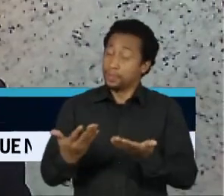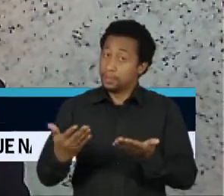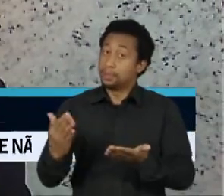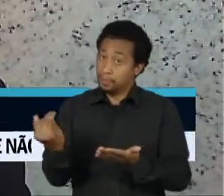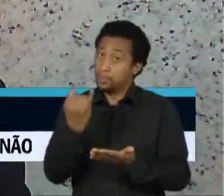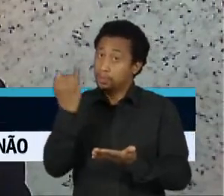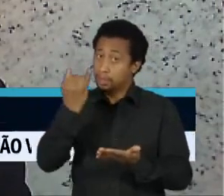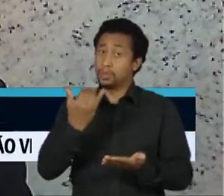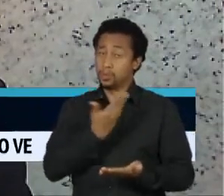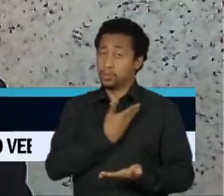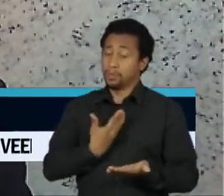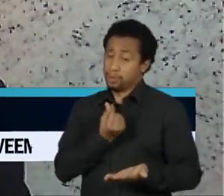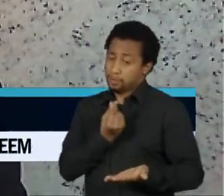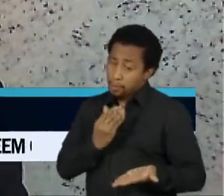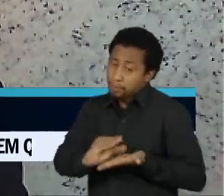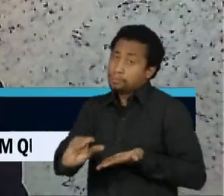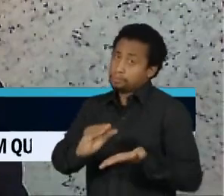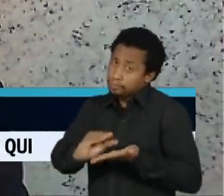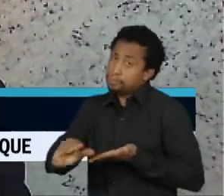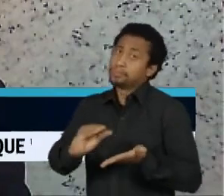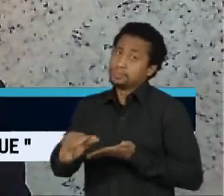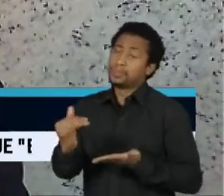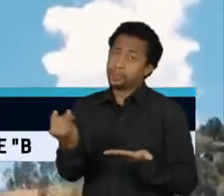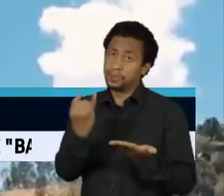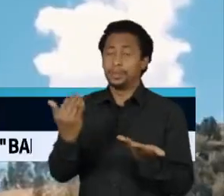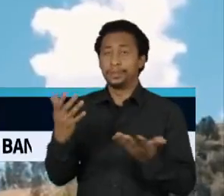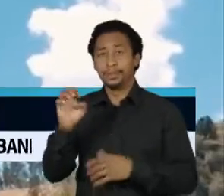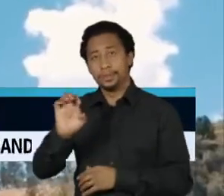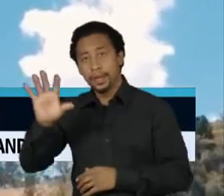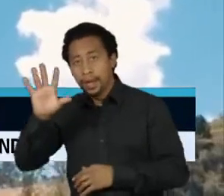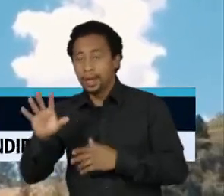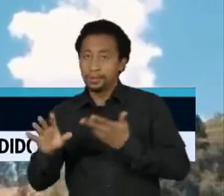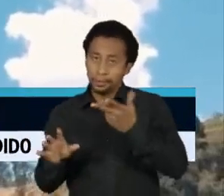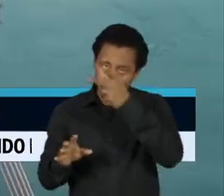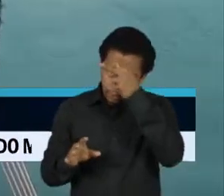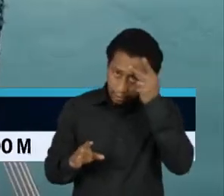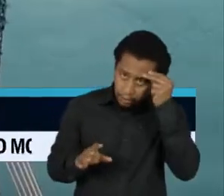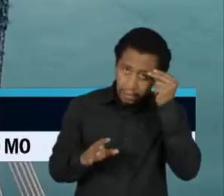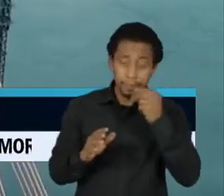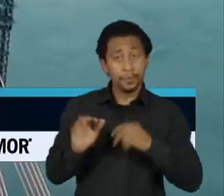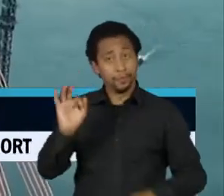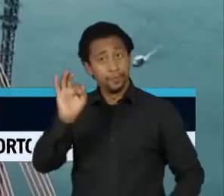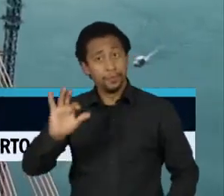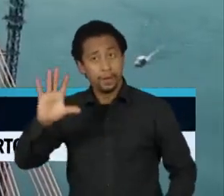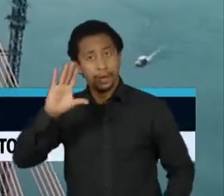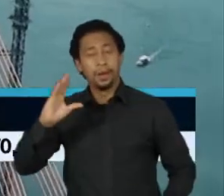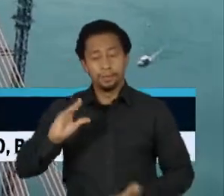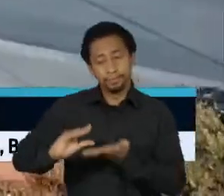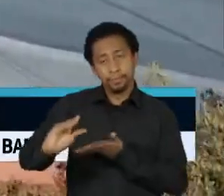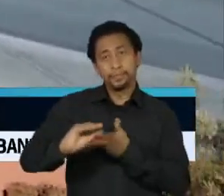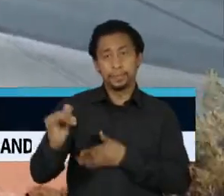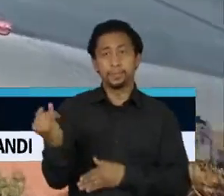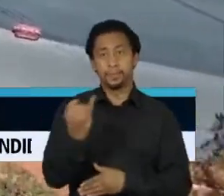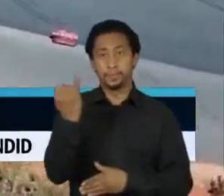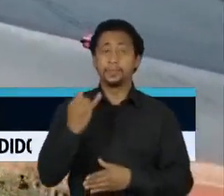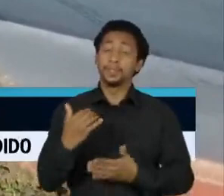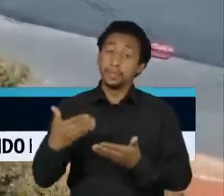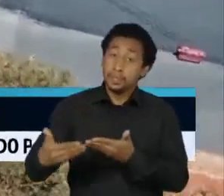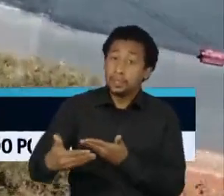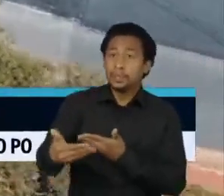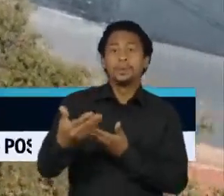aí na execução orçamentária da União, estados e municípios. O principal entrave à volta do investimento estatal